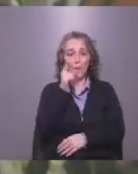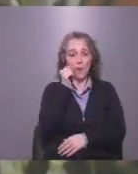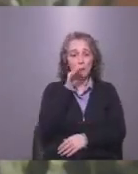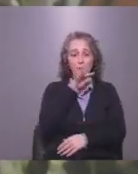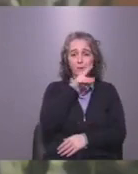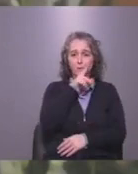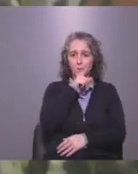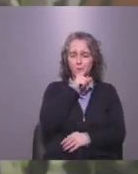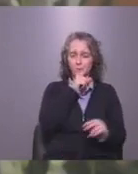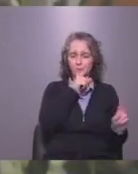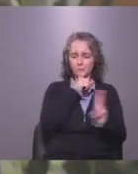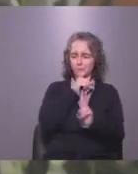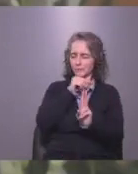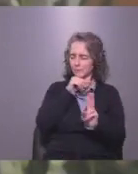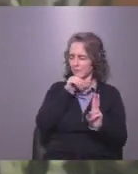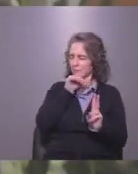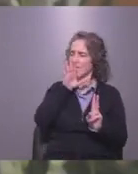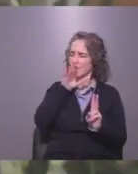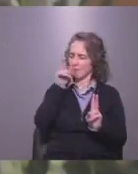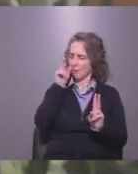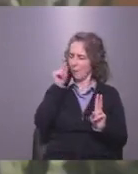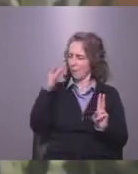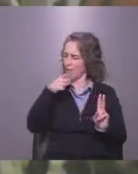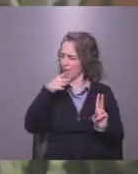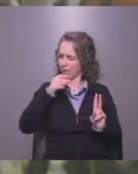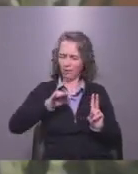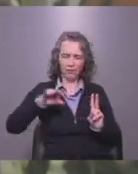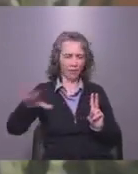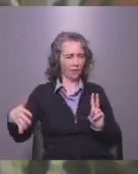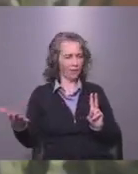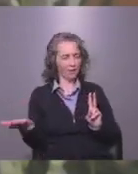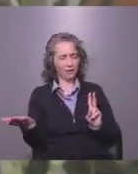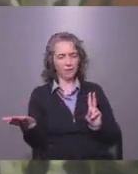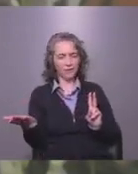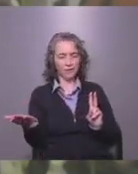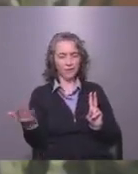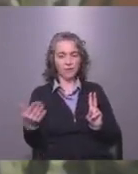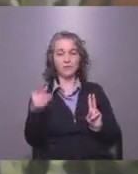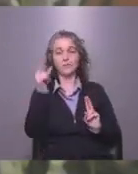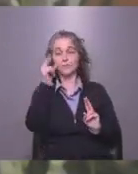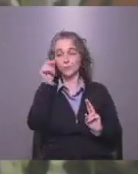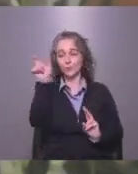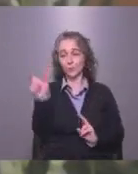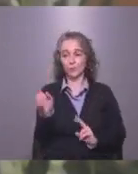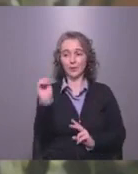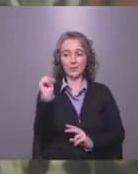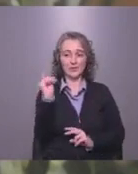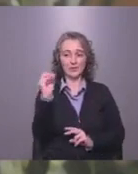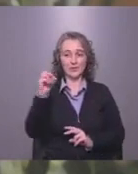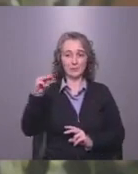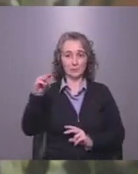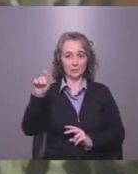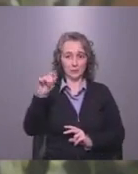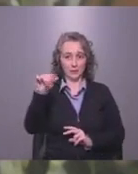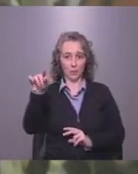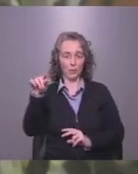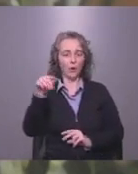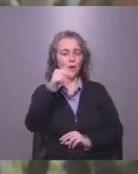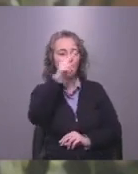estavam admirados com o que dele se dizia. Simeão abençoou-os e disse a Maria, sua